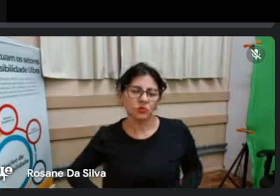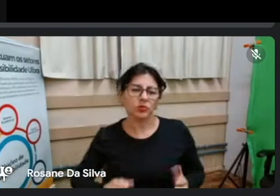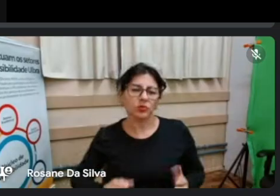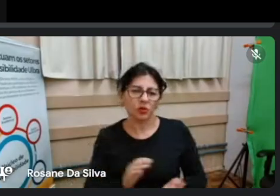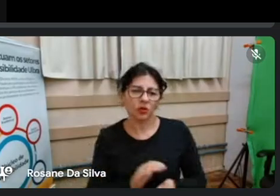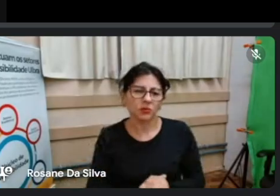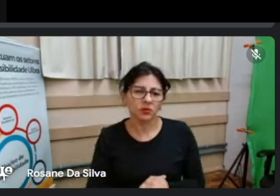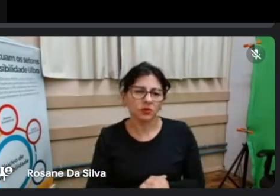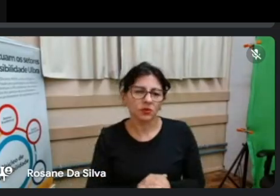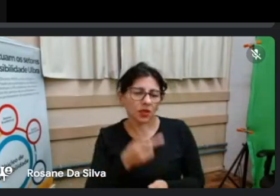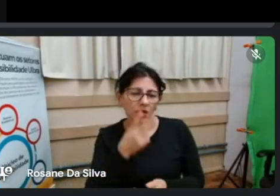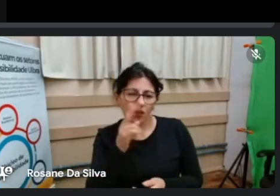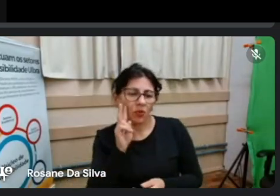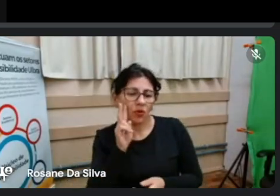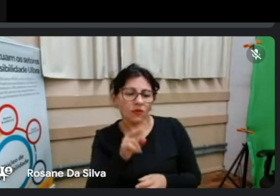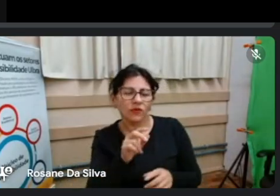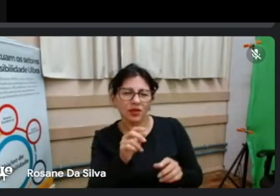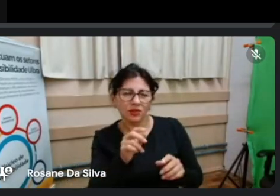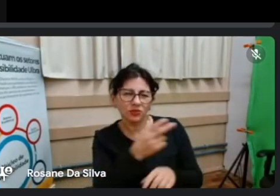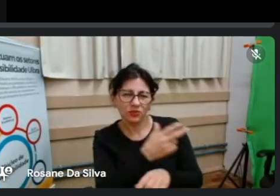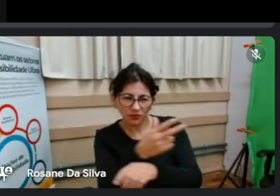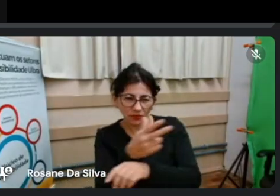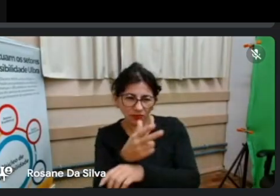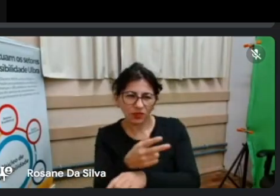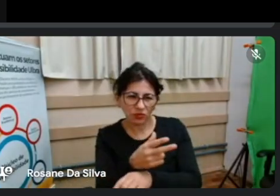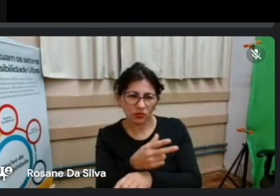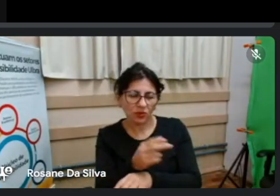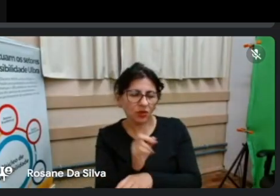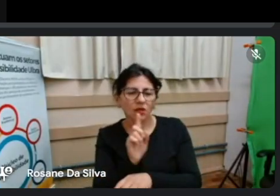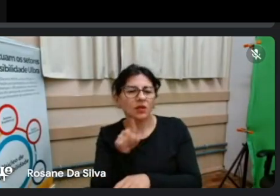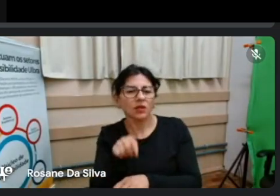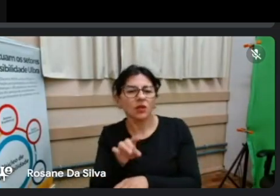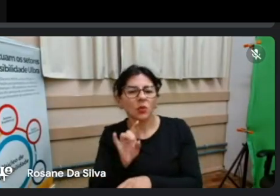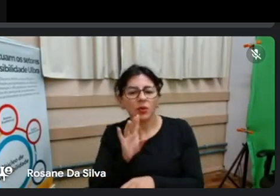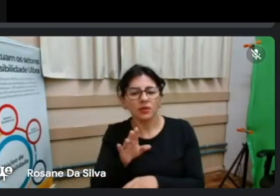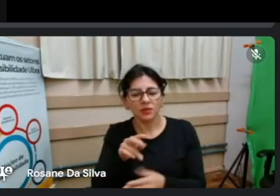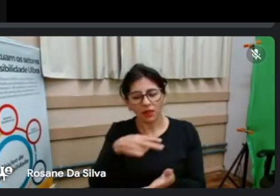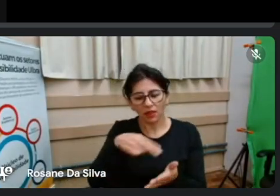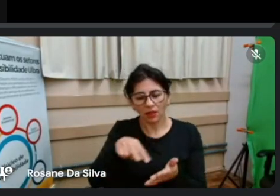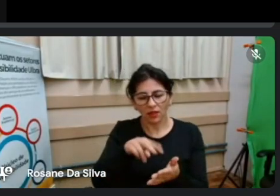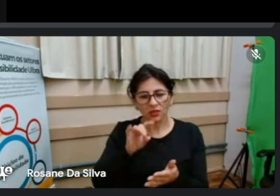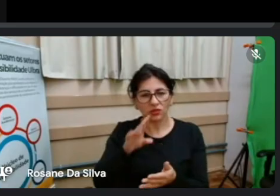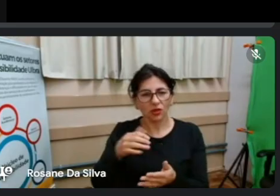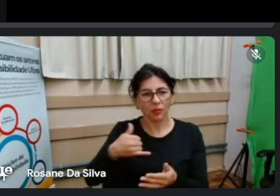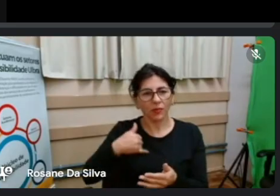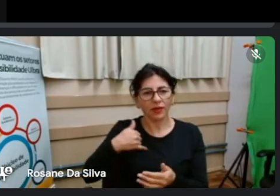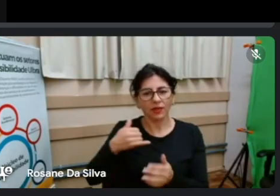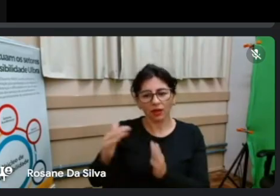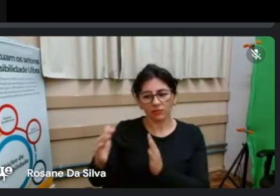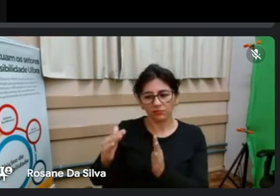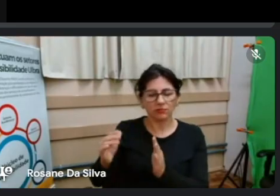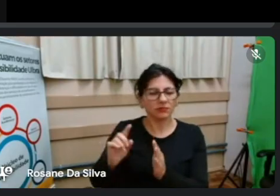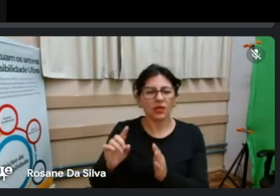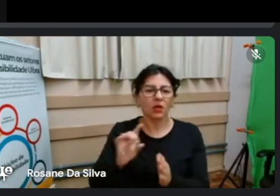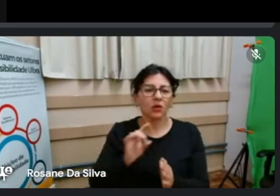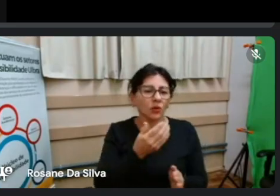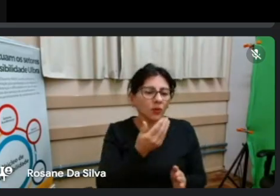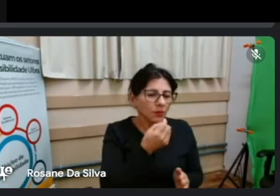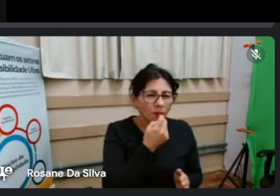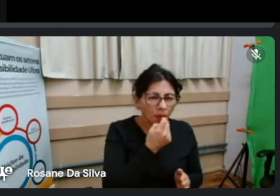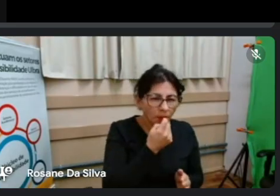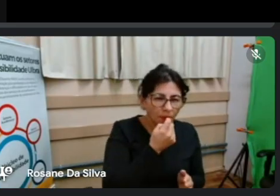pouquinho nesses comerciais eh não é a dança não tá destinada a uma faixa etária ela vai desde bebês muito